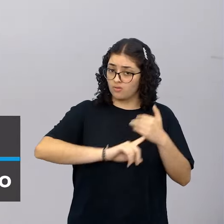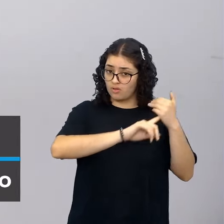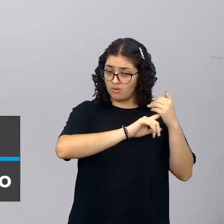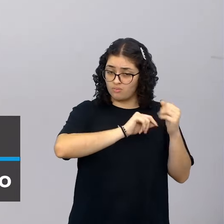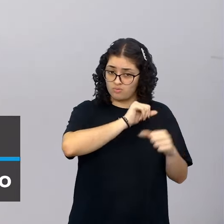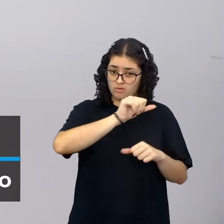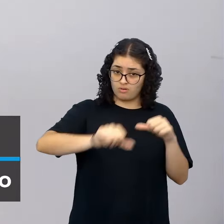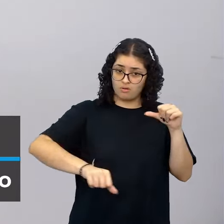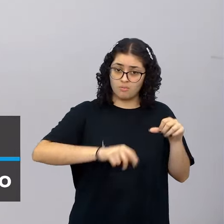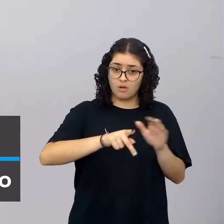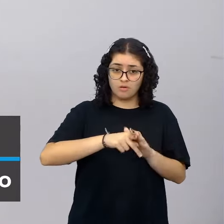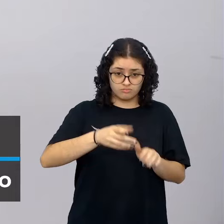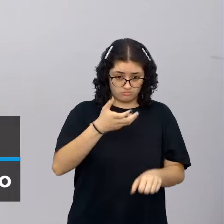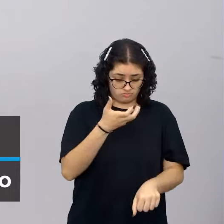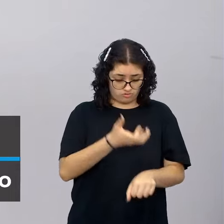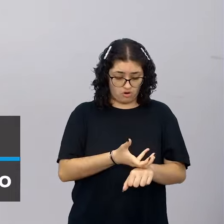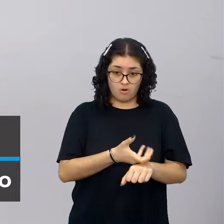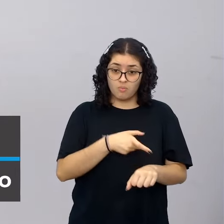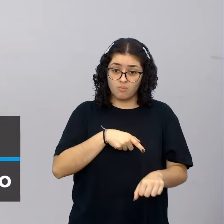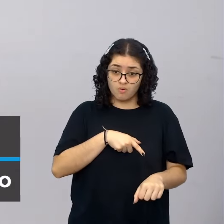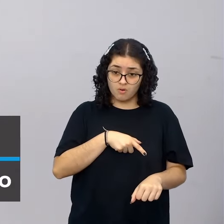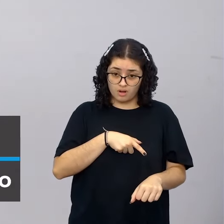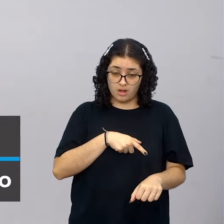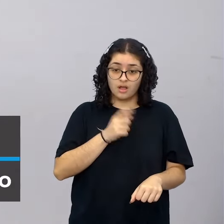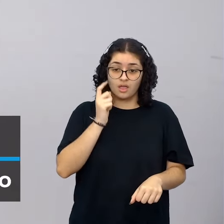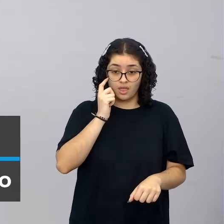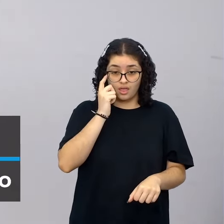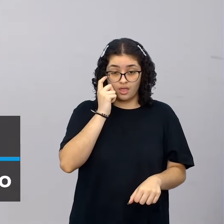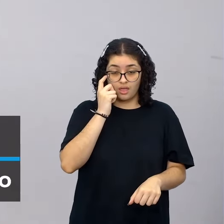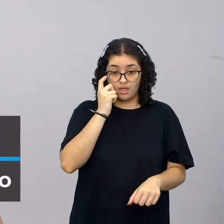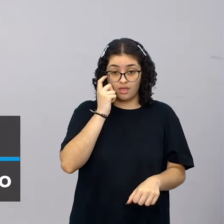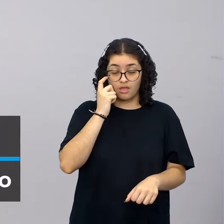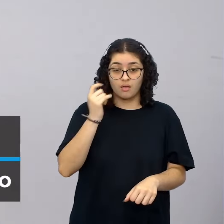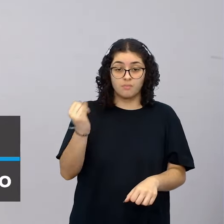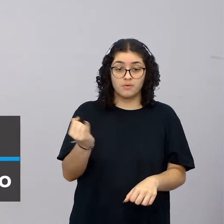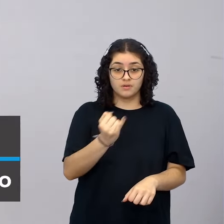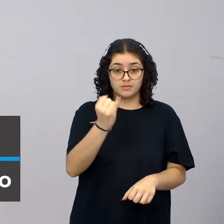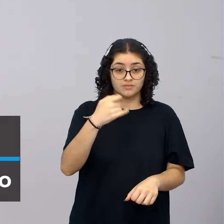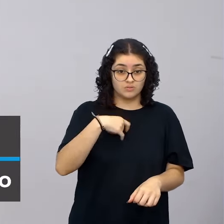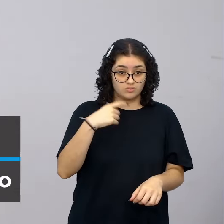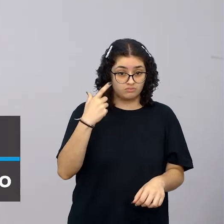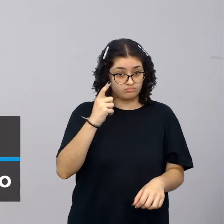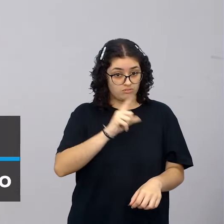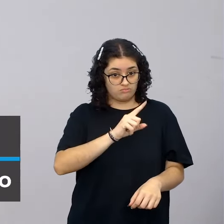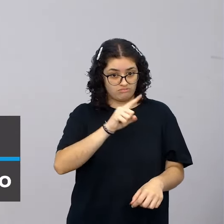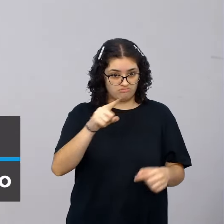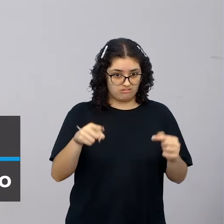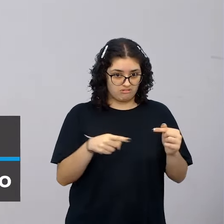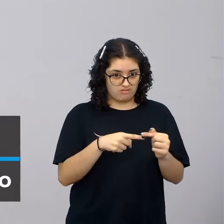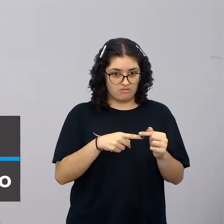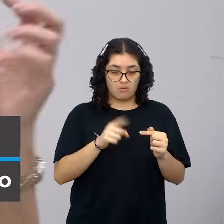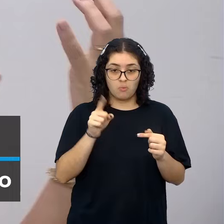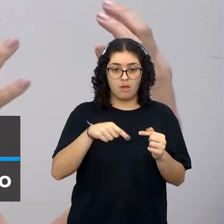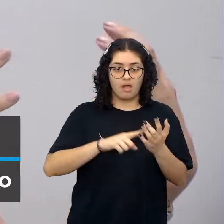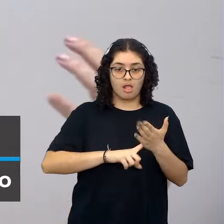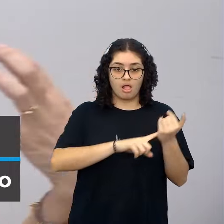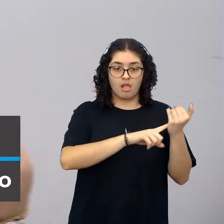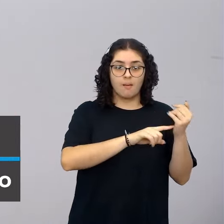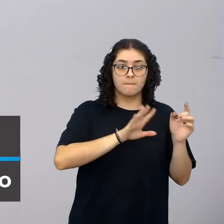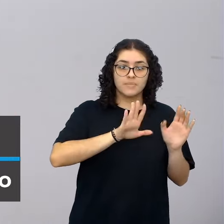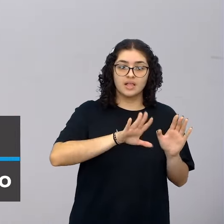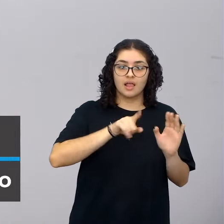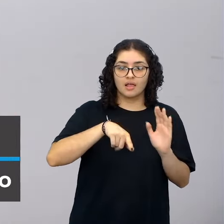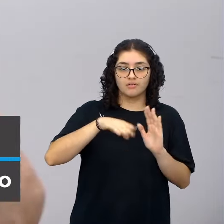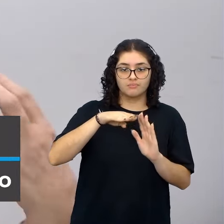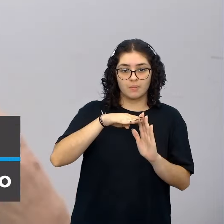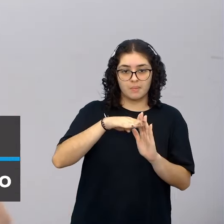enquanto componente, né? É importante dizer assim, para eu chegar nisso, não é a tecnologia, mas é o